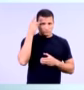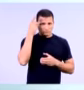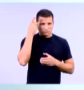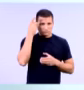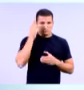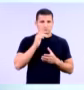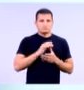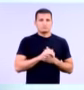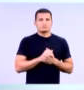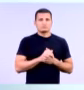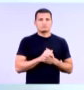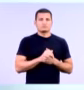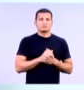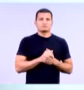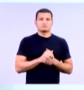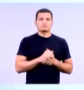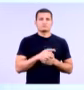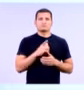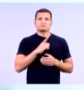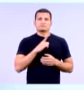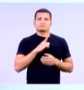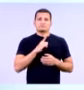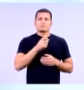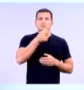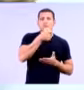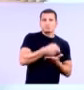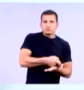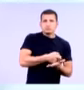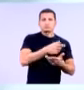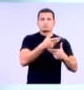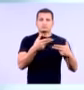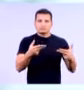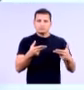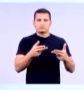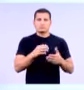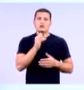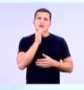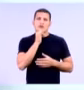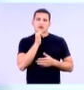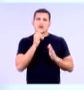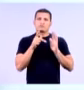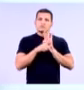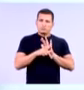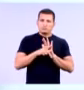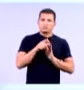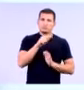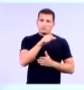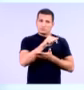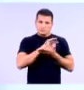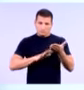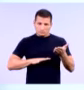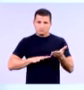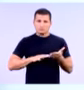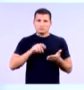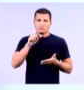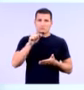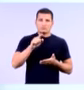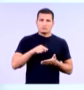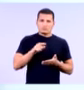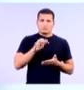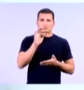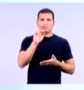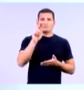passem a ter uma determinada ação, uma determinada atitude. Um exemplo próprio desse tipo de texto, né, que possui a